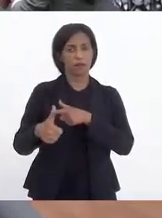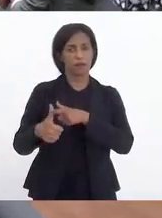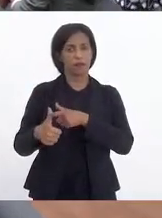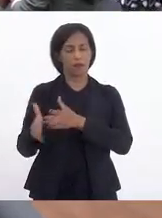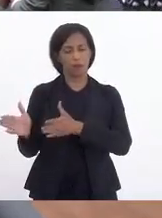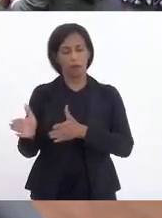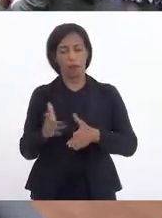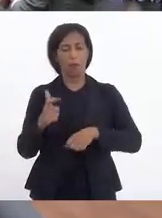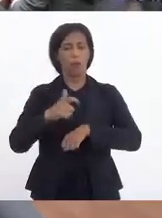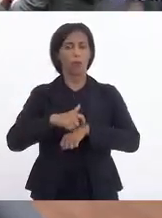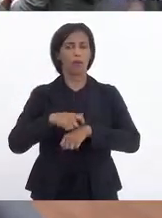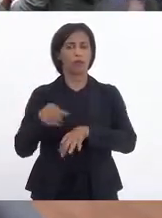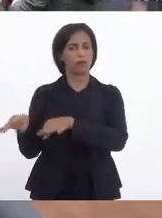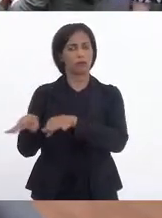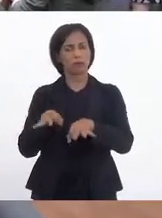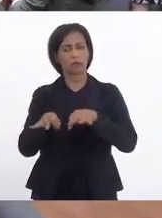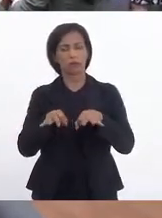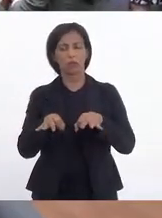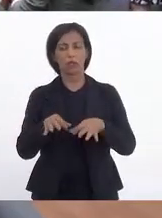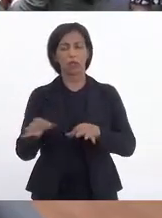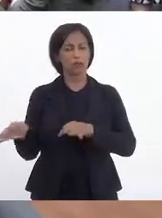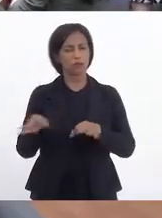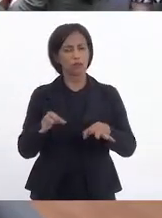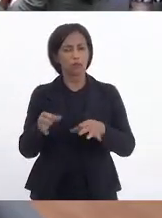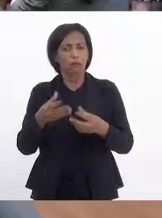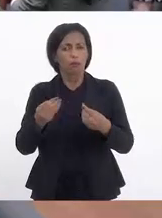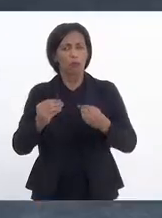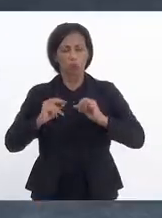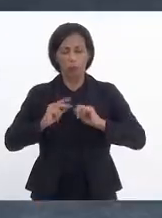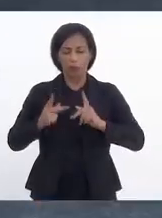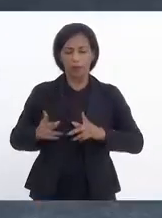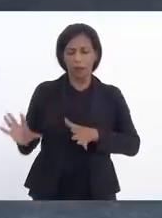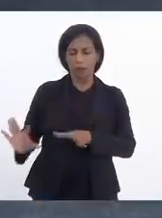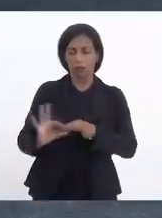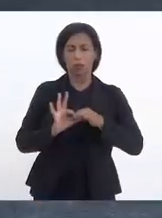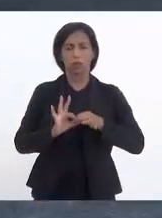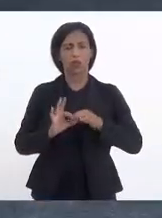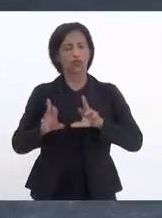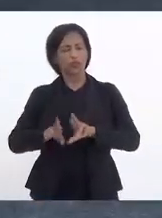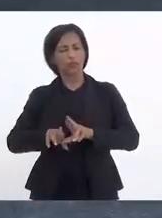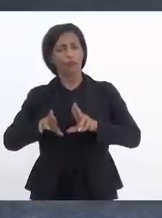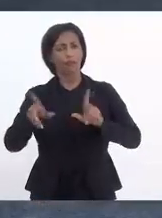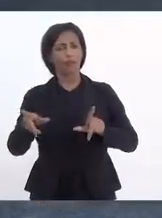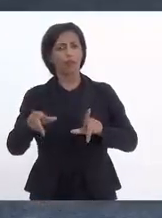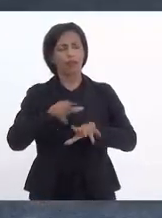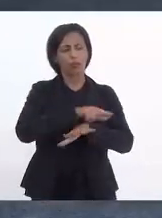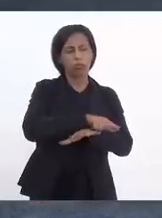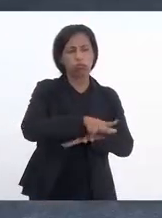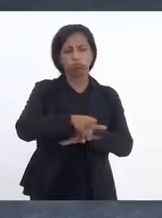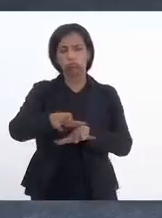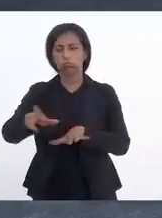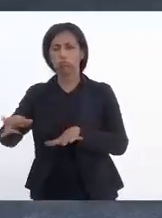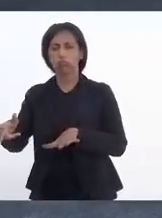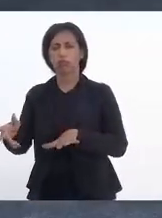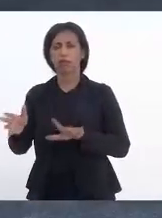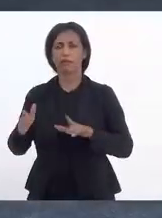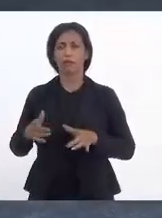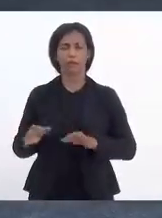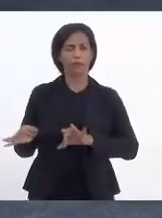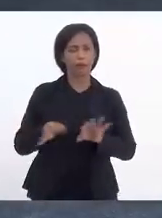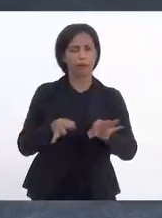etapa desse projeto é um projeto muito humanitário diferente de vários projetos